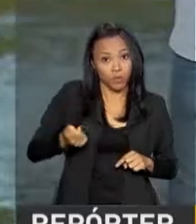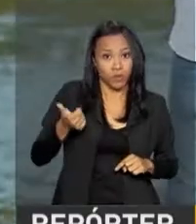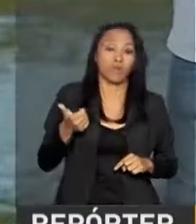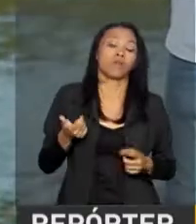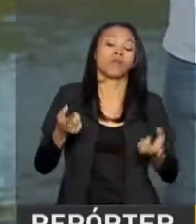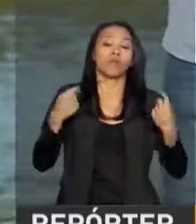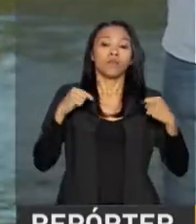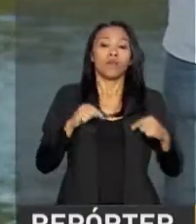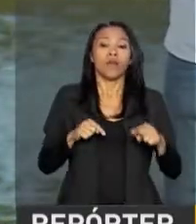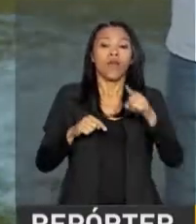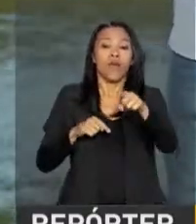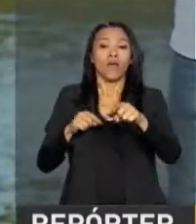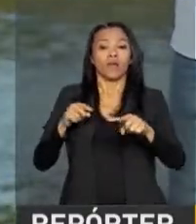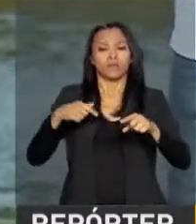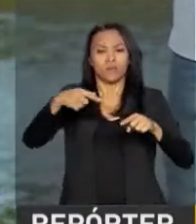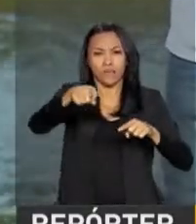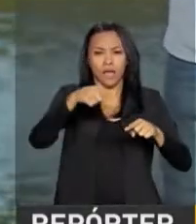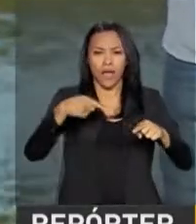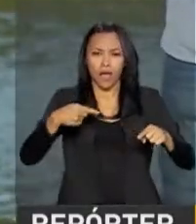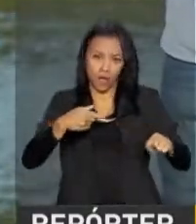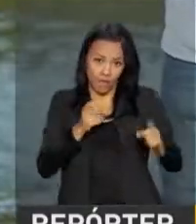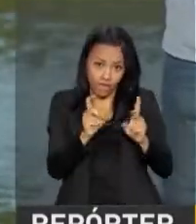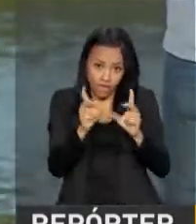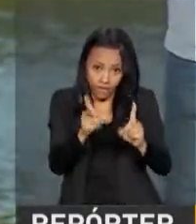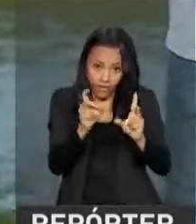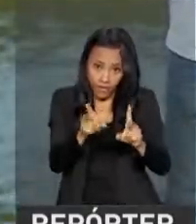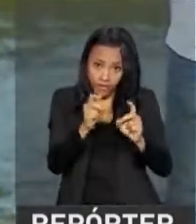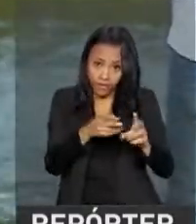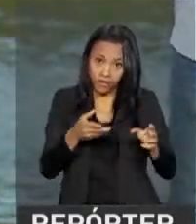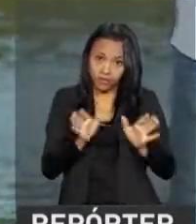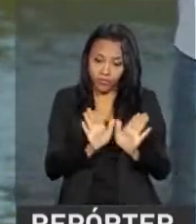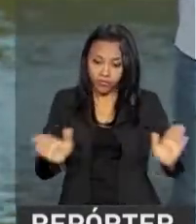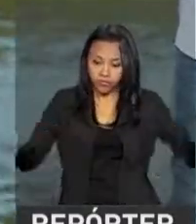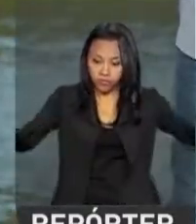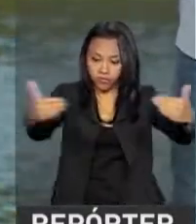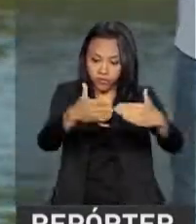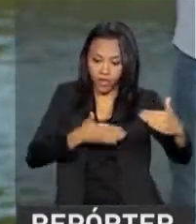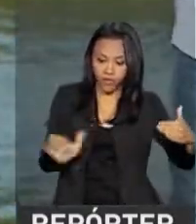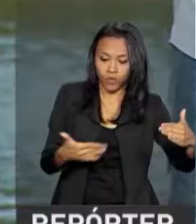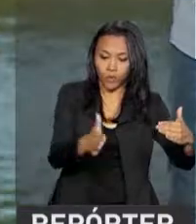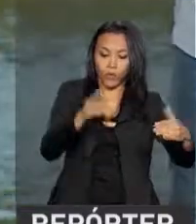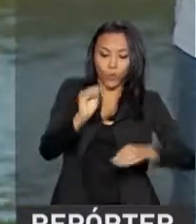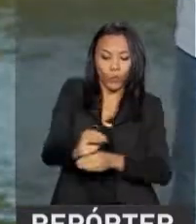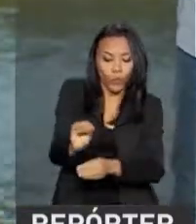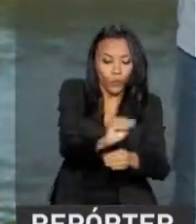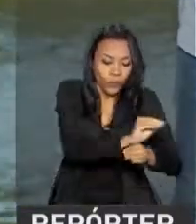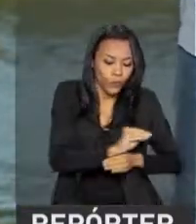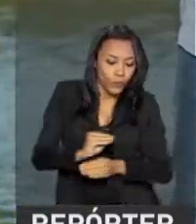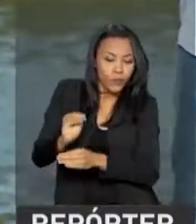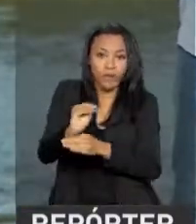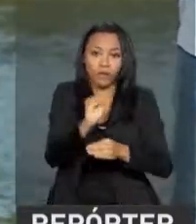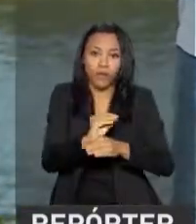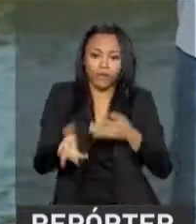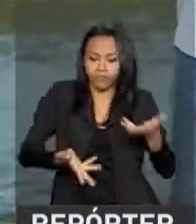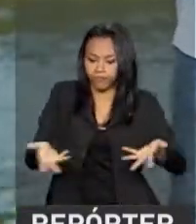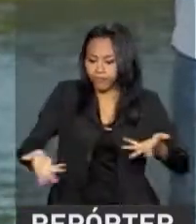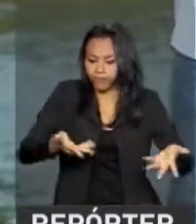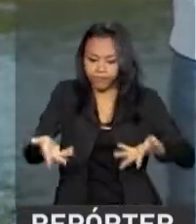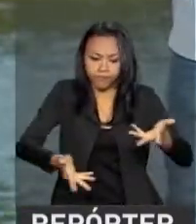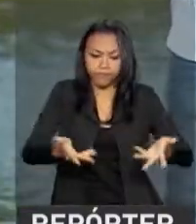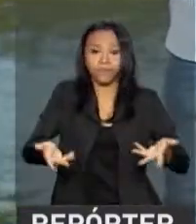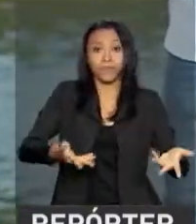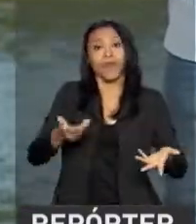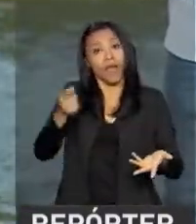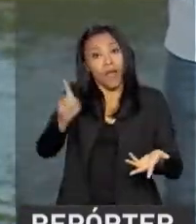aquecido atividade da tila apicultura tem outro ponto forte a prática de manejo considerado uma espécie